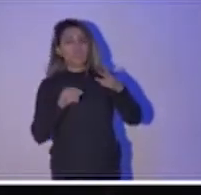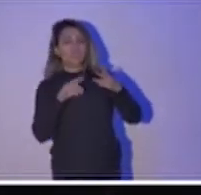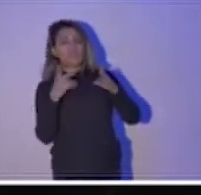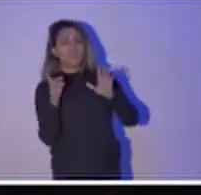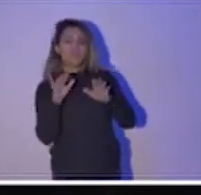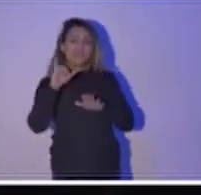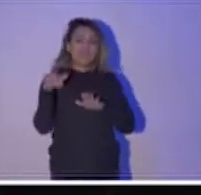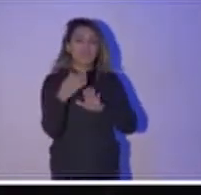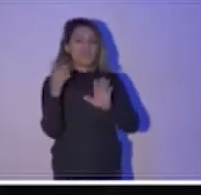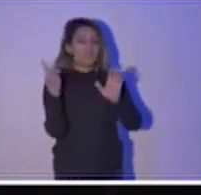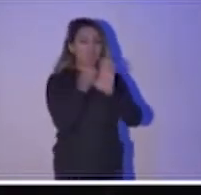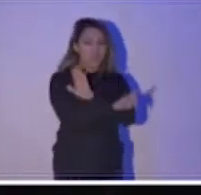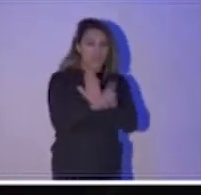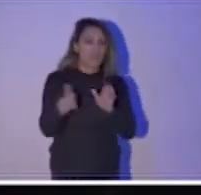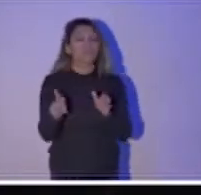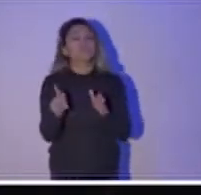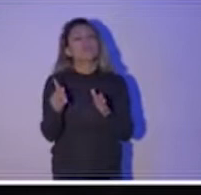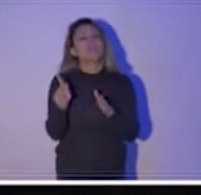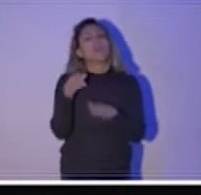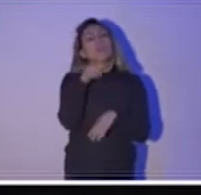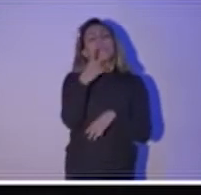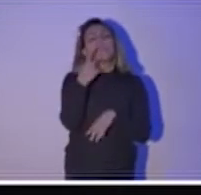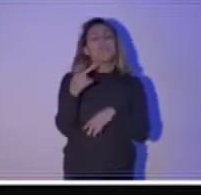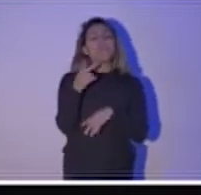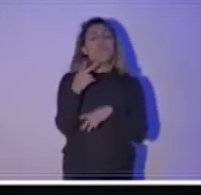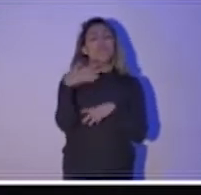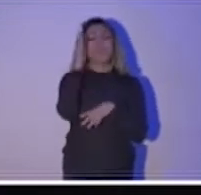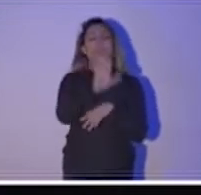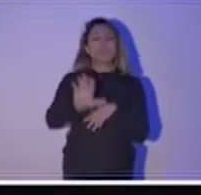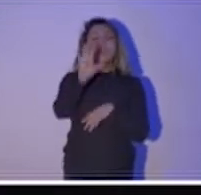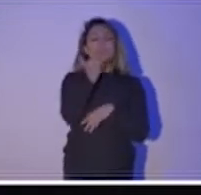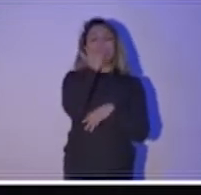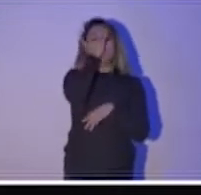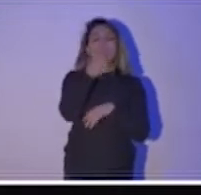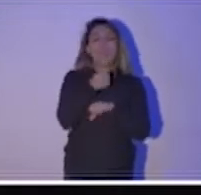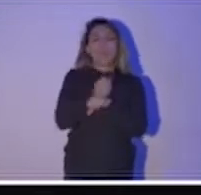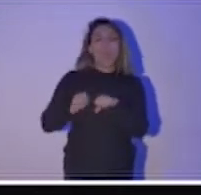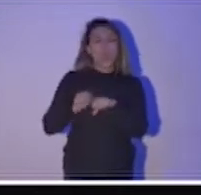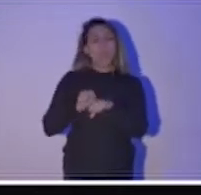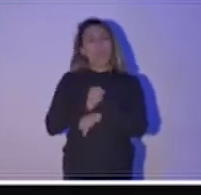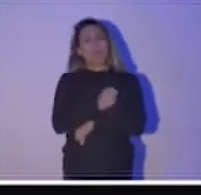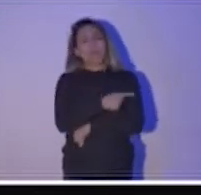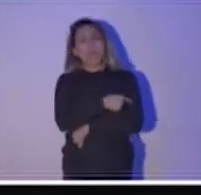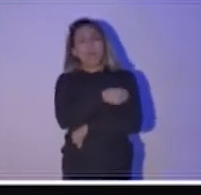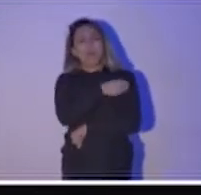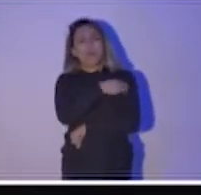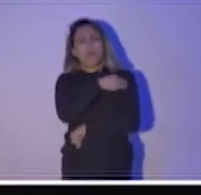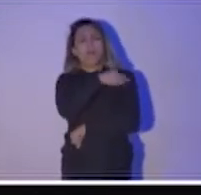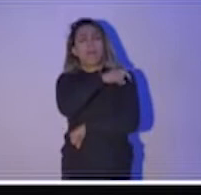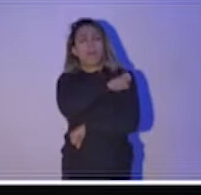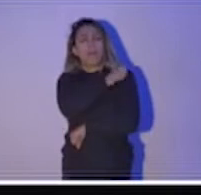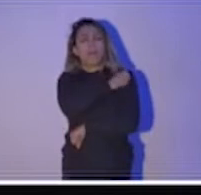da reprovação, que a gente reprova muito no Brasil. E as perguntas vão na direção de... Vou ler a primeira, que é: se